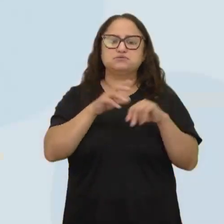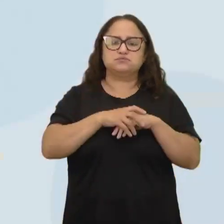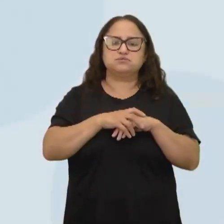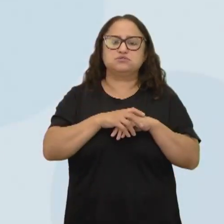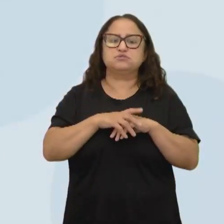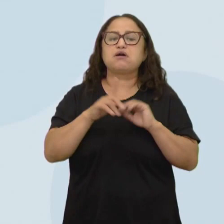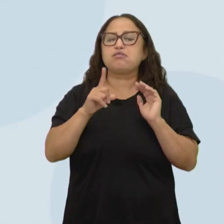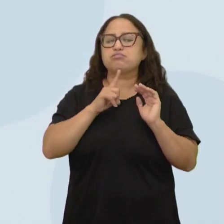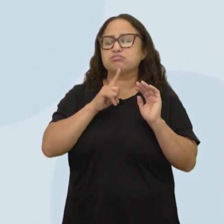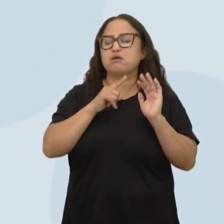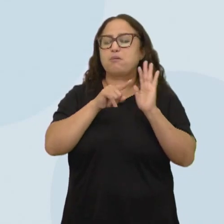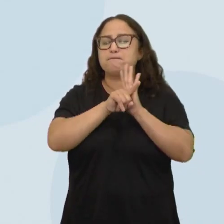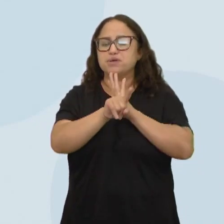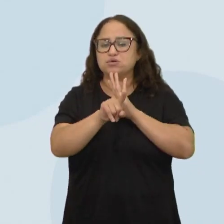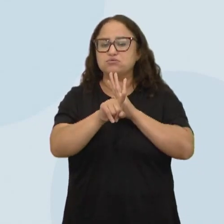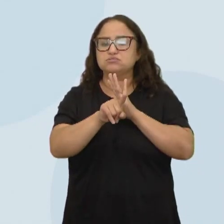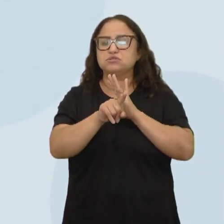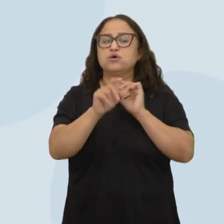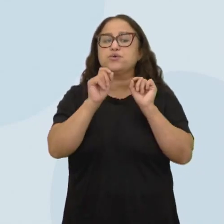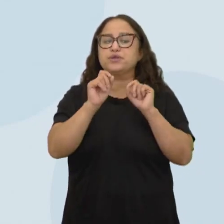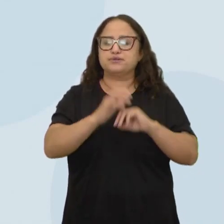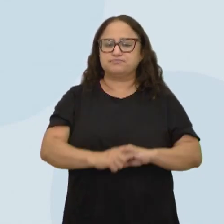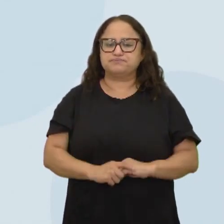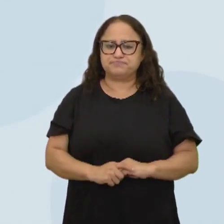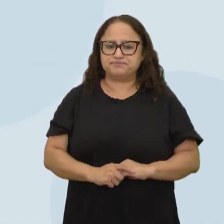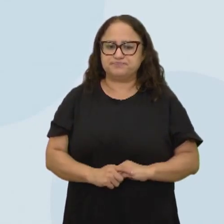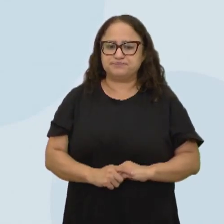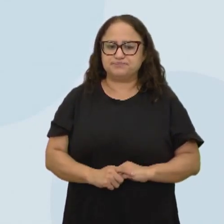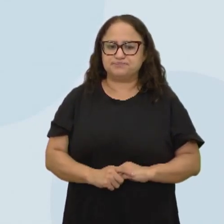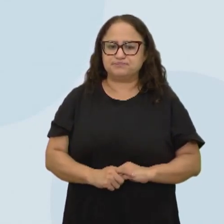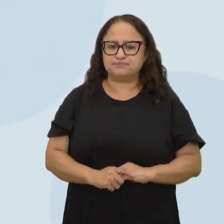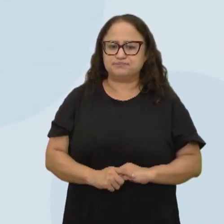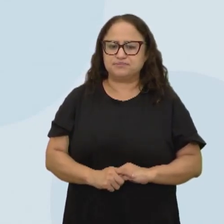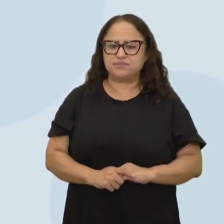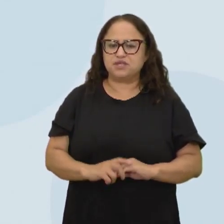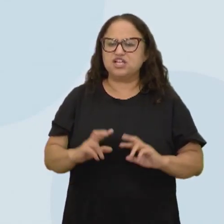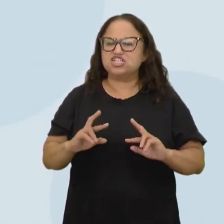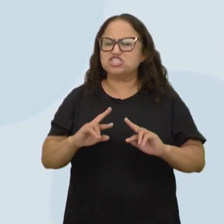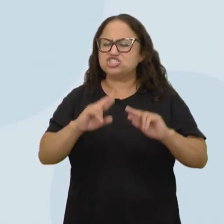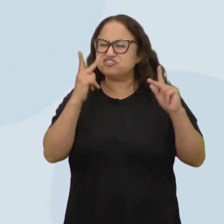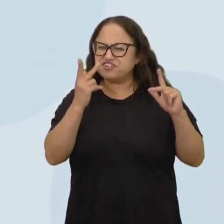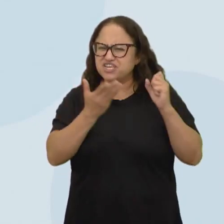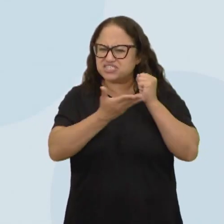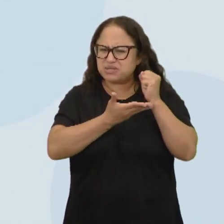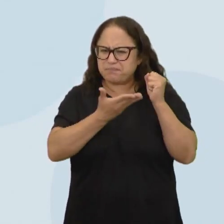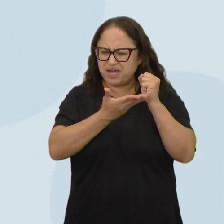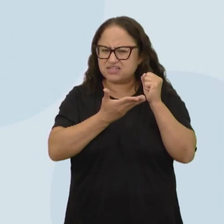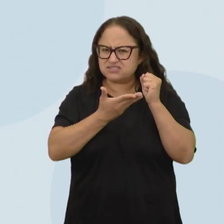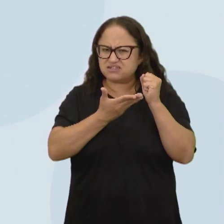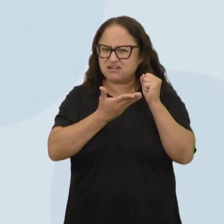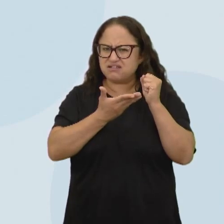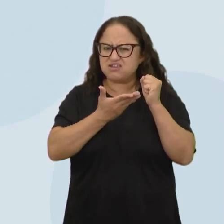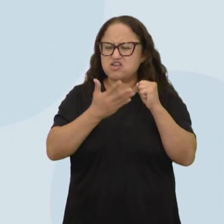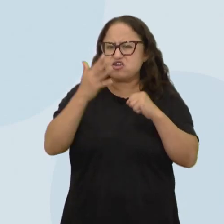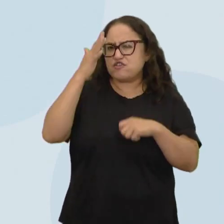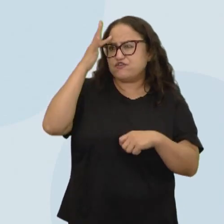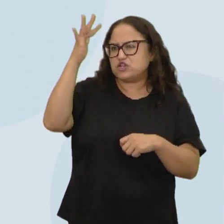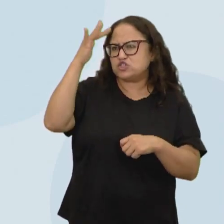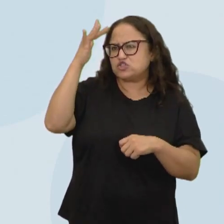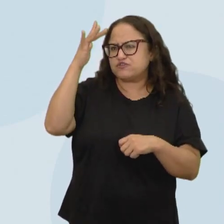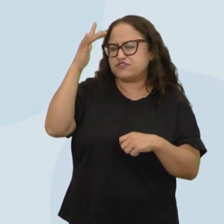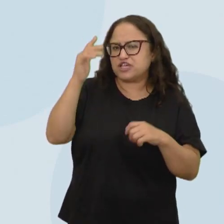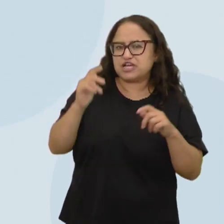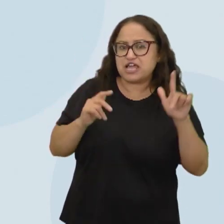pergunta, um mote, que é o seguinte: há alguma diferença fundamental entre filosofia